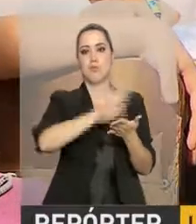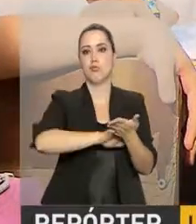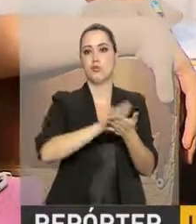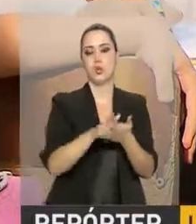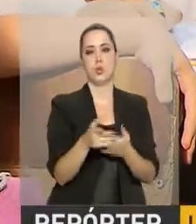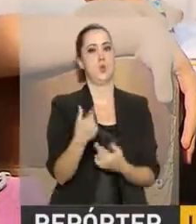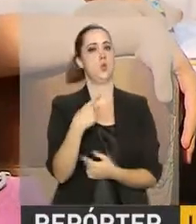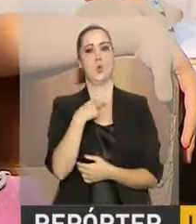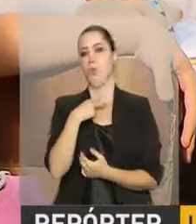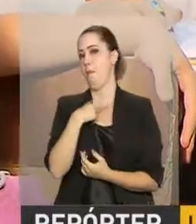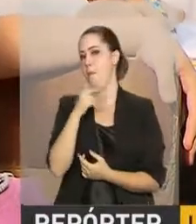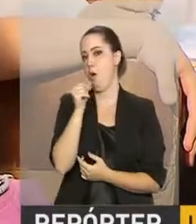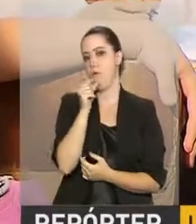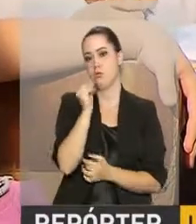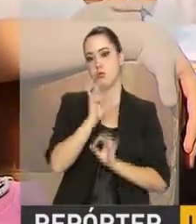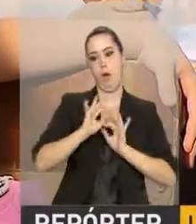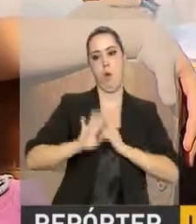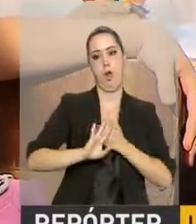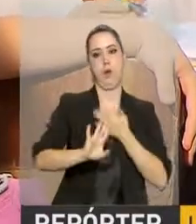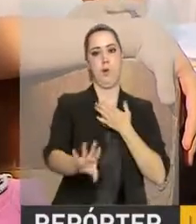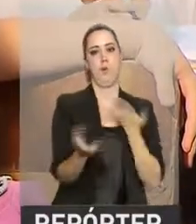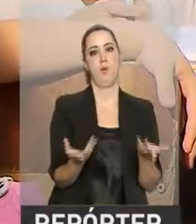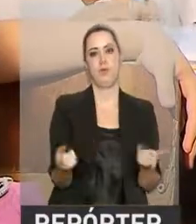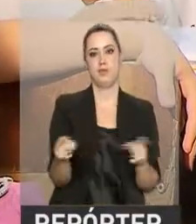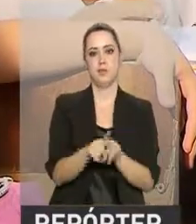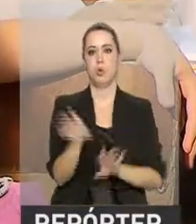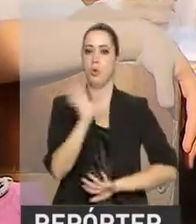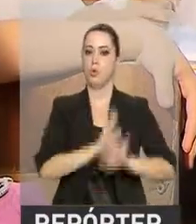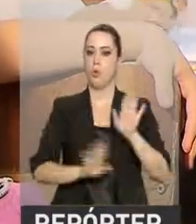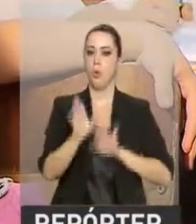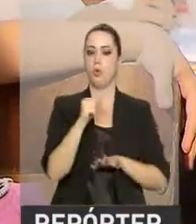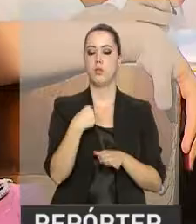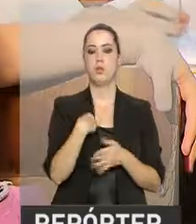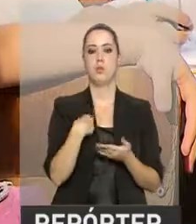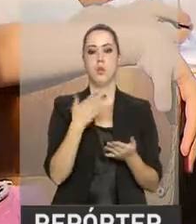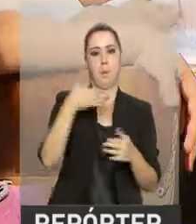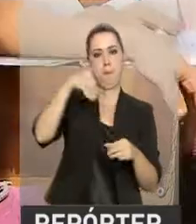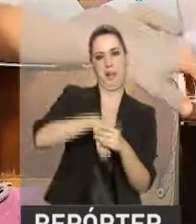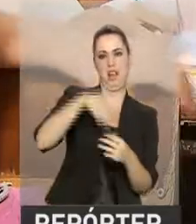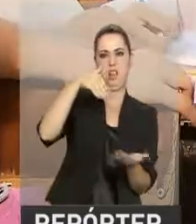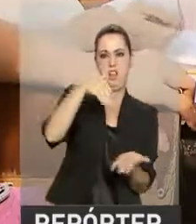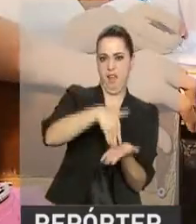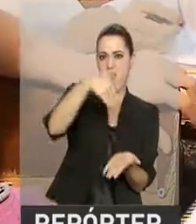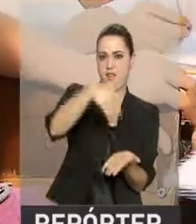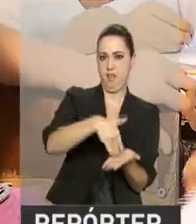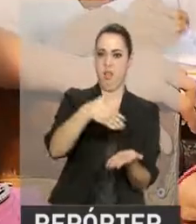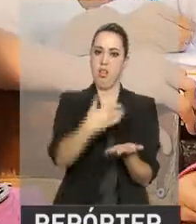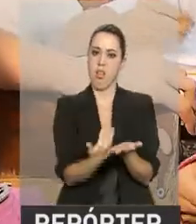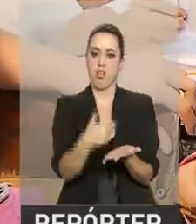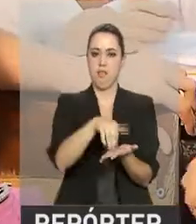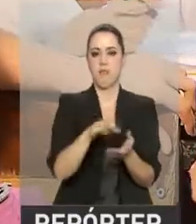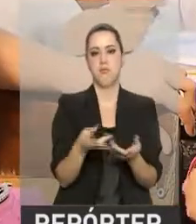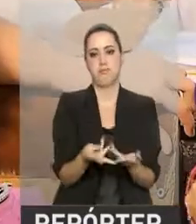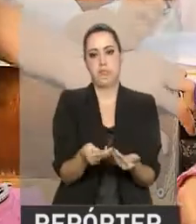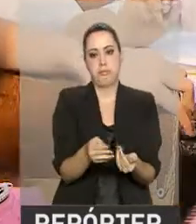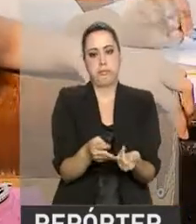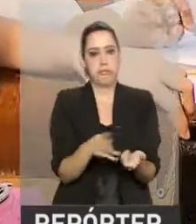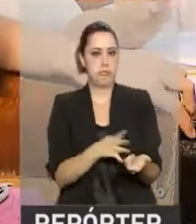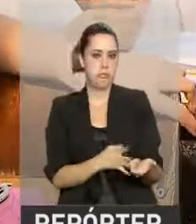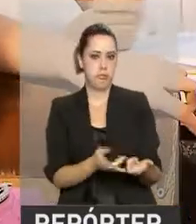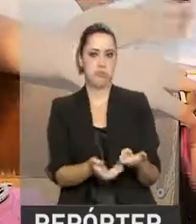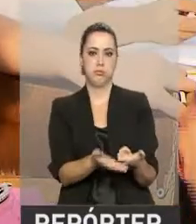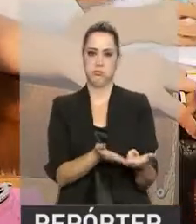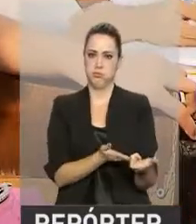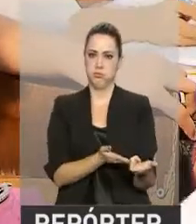o olhar nem deixa longe da água e cuidado pra não ficar caindo porque se você deixar ele ficar quem vai